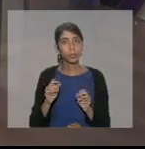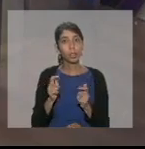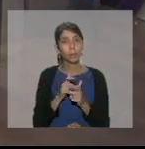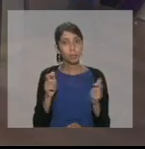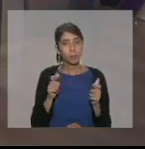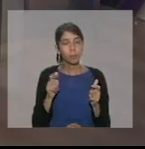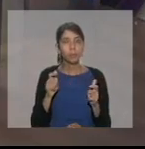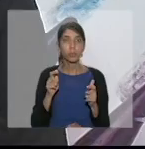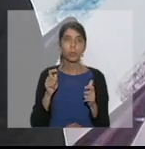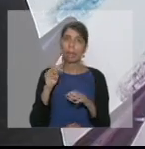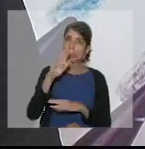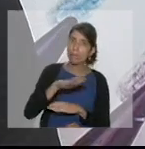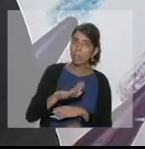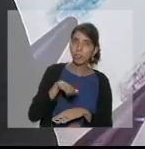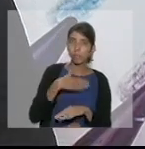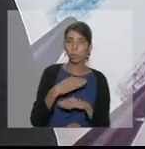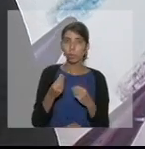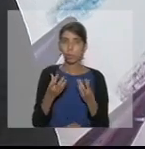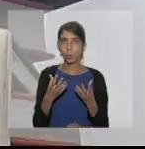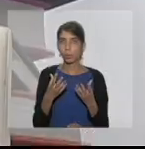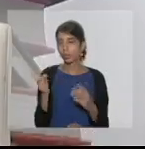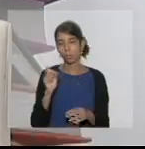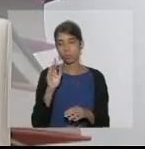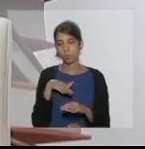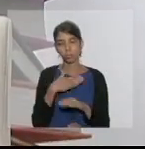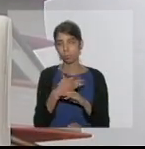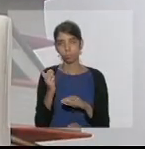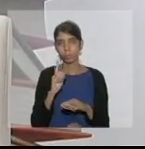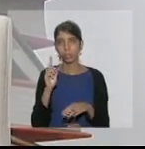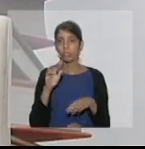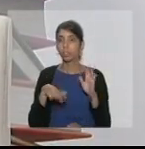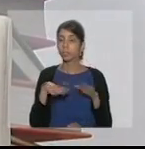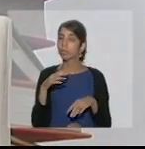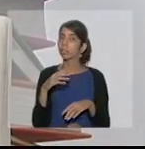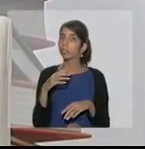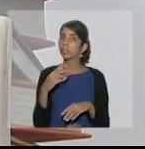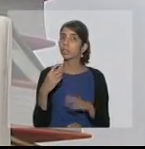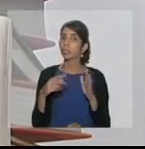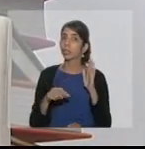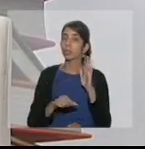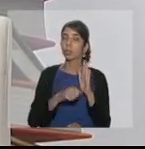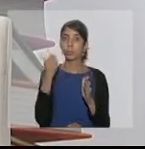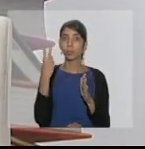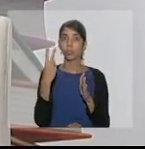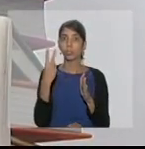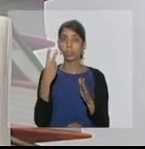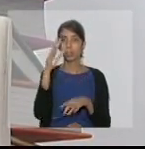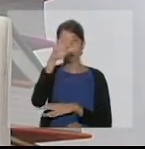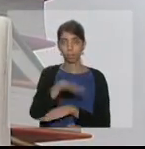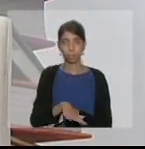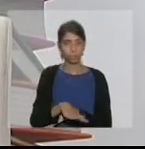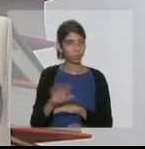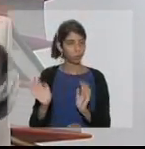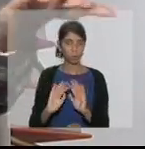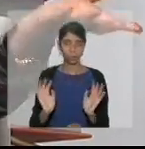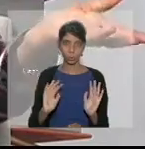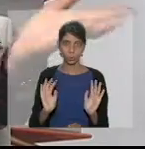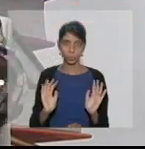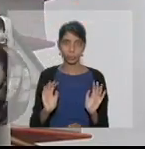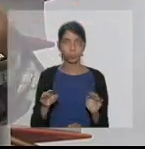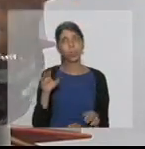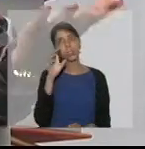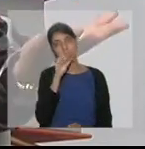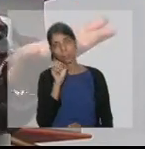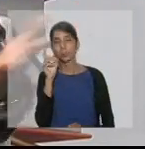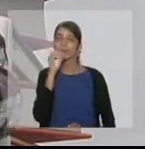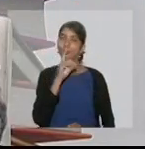tarde? Ou o dia todo? Não, eu nunca tenho o dia todo. Geralmente são 2 tardes por semana que eu tenho para escrever. É tudo que eu tenho. E final de